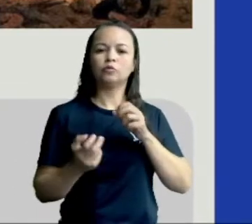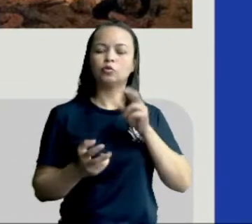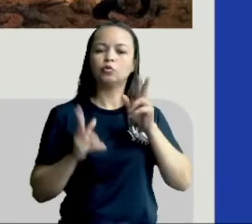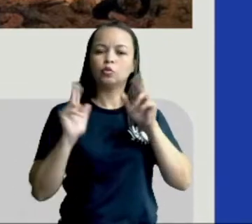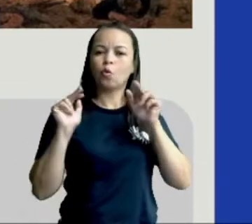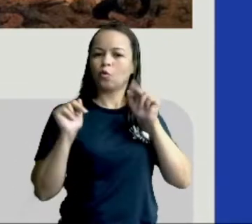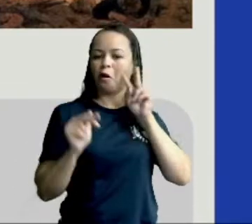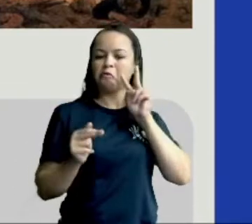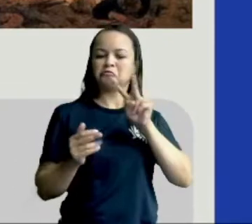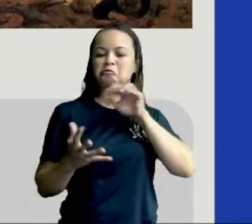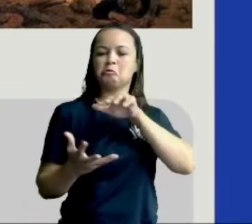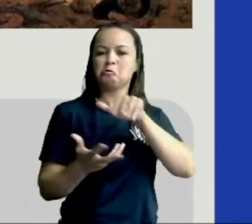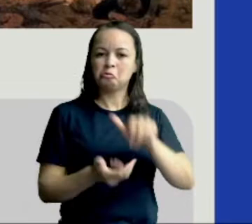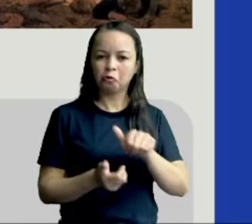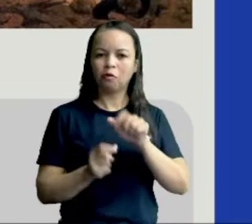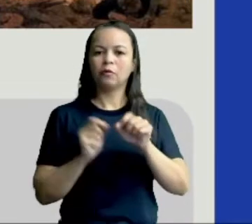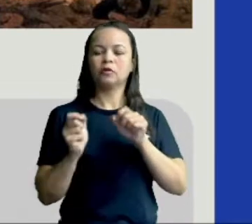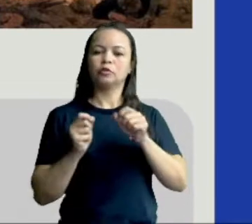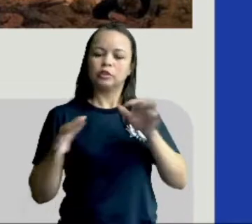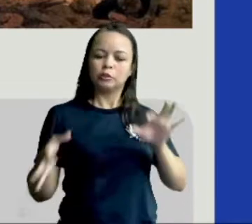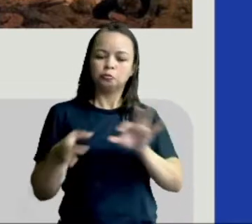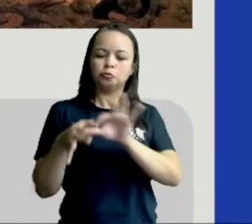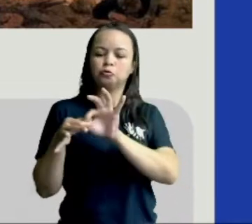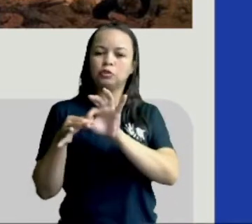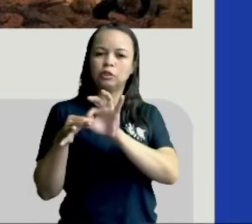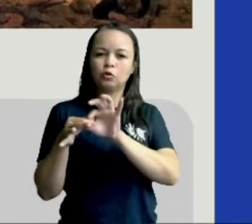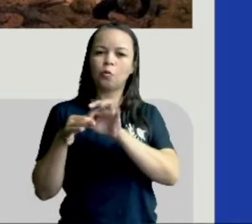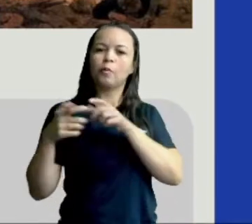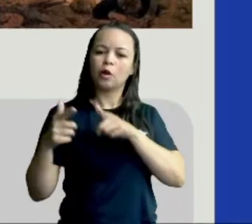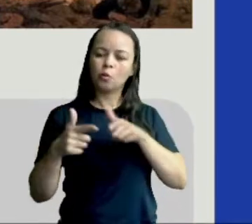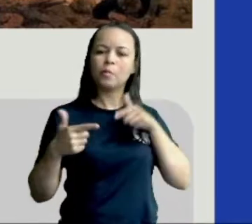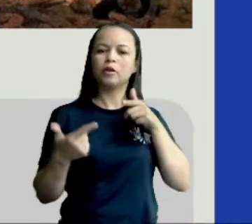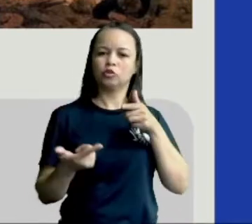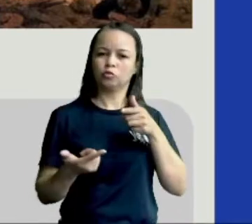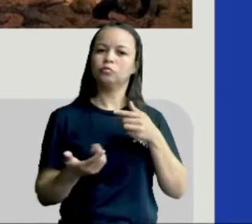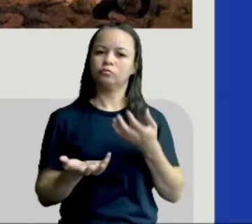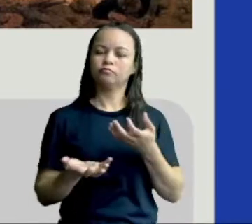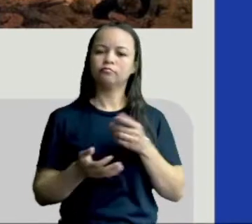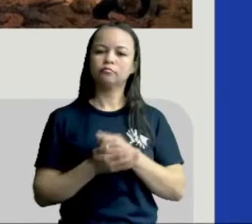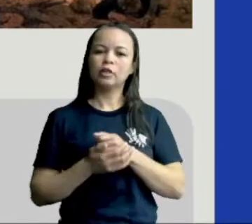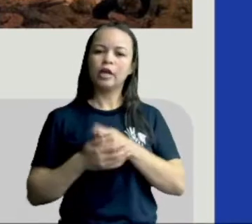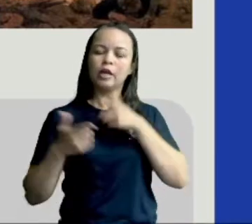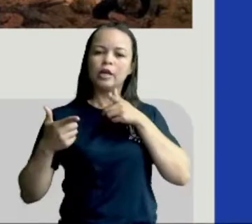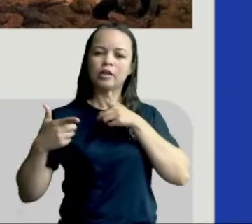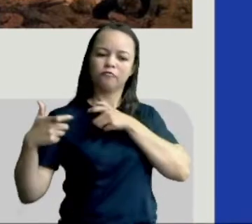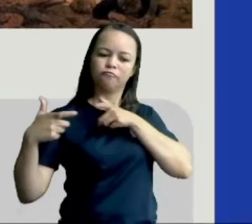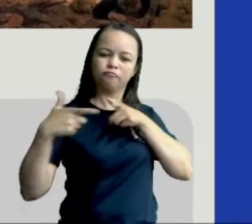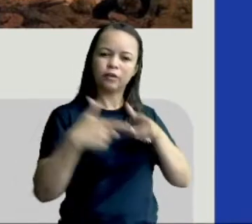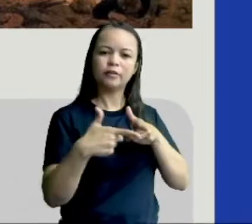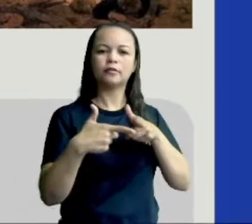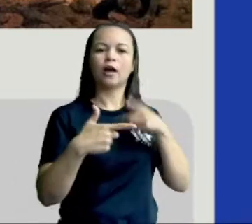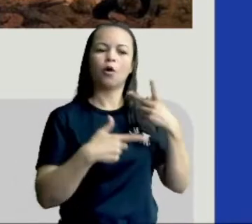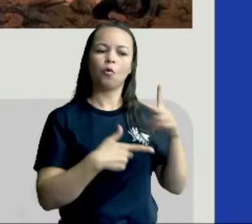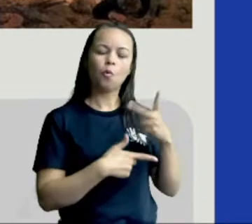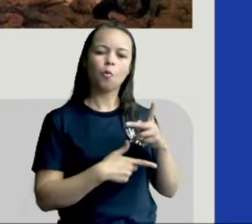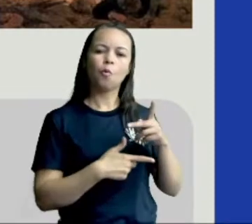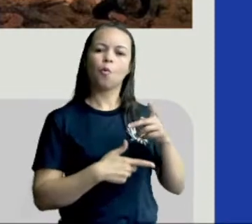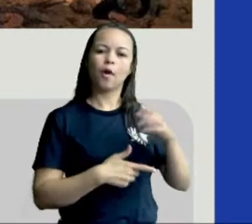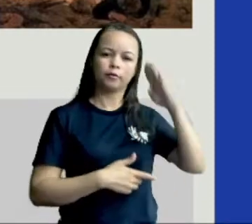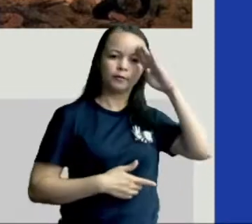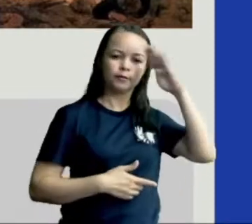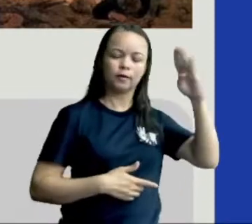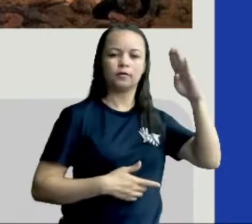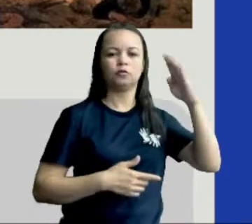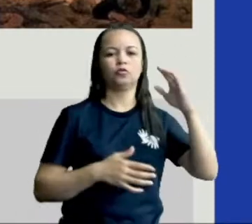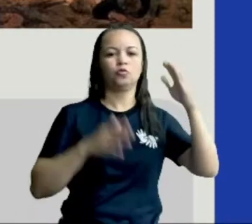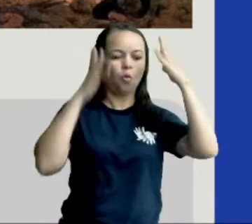raças diferentes que se uniram, imbuídos pelo mesmo ideal: enfrentar o exército holandês, possuidor de uma